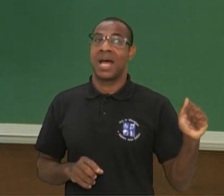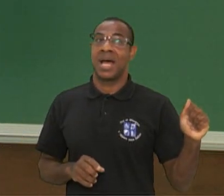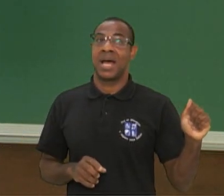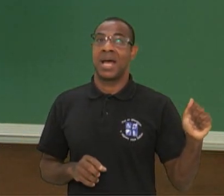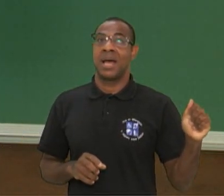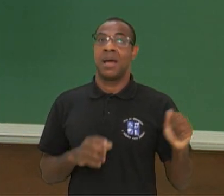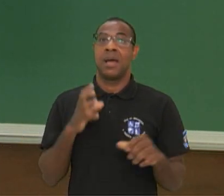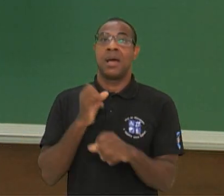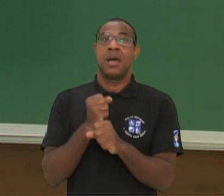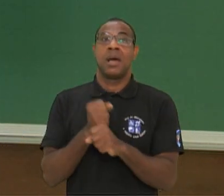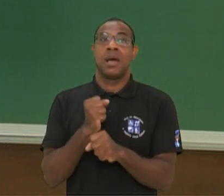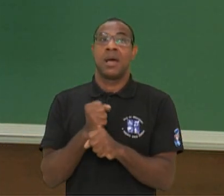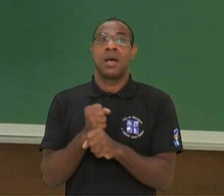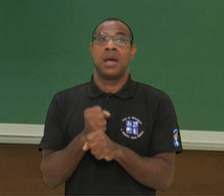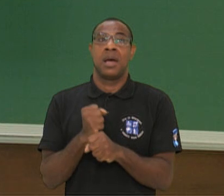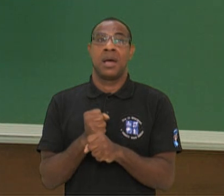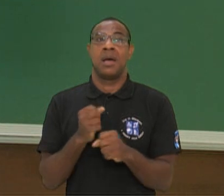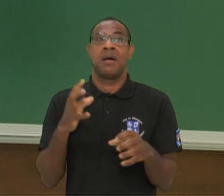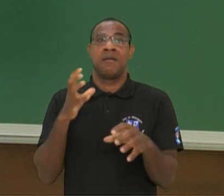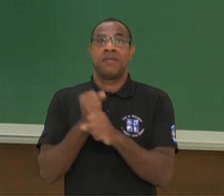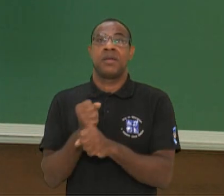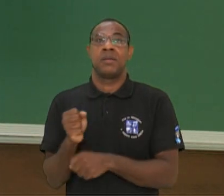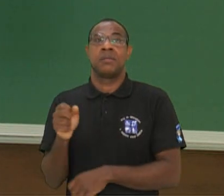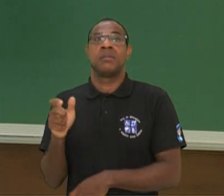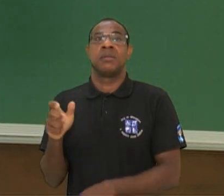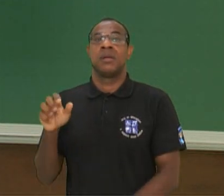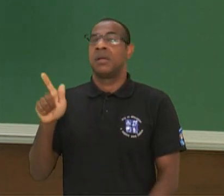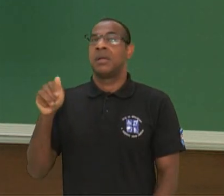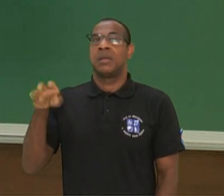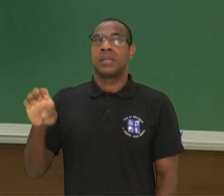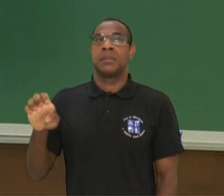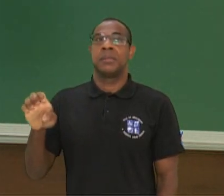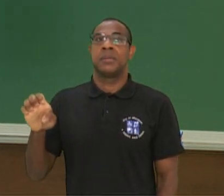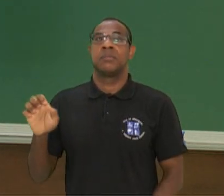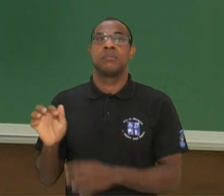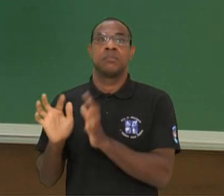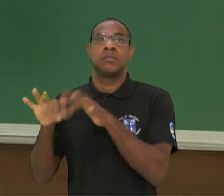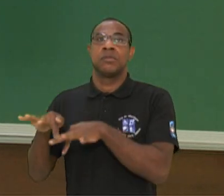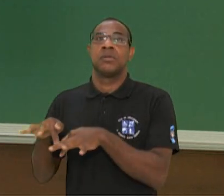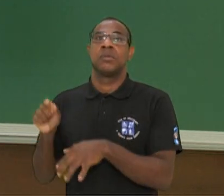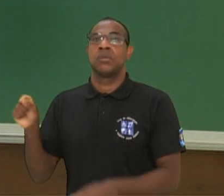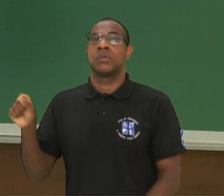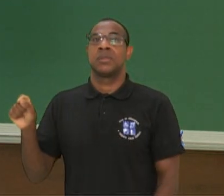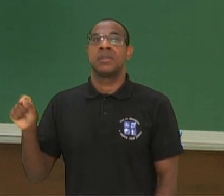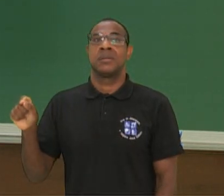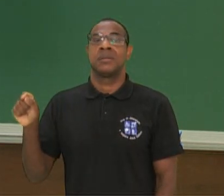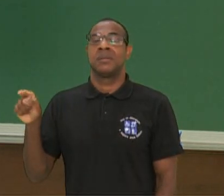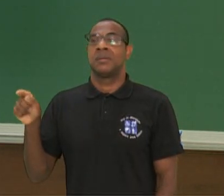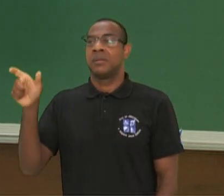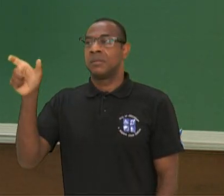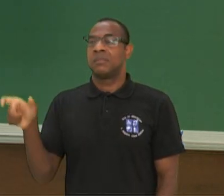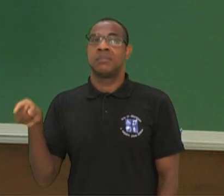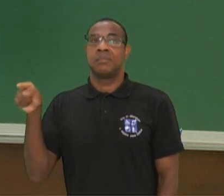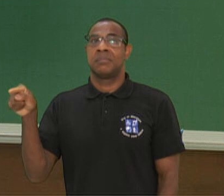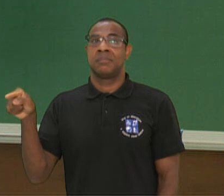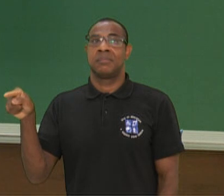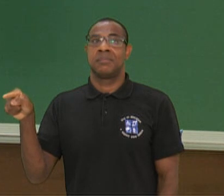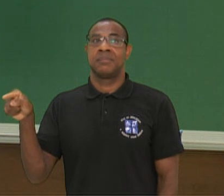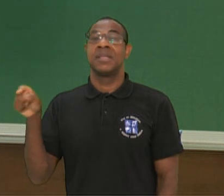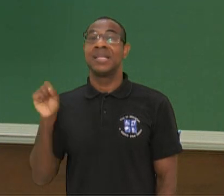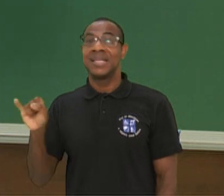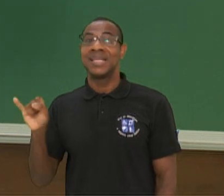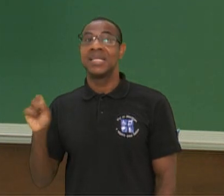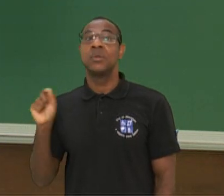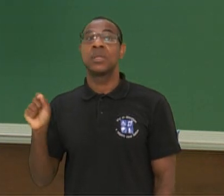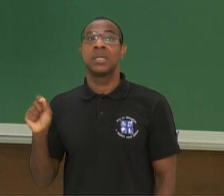próximo ponto, ele vai fechar o game, que vai fechar o set, que vai fechar a partida. Caso isso ocorra